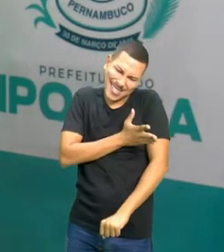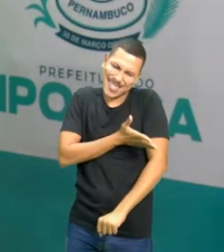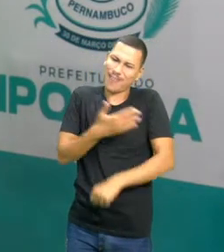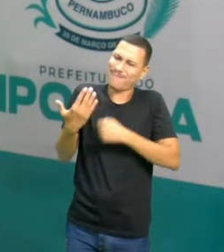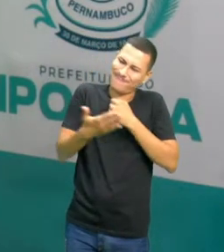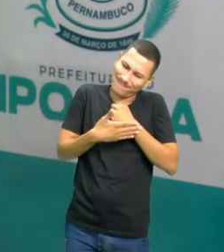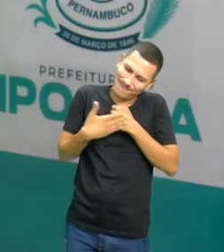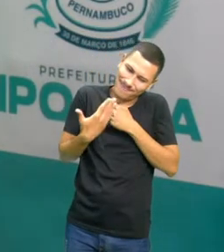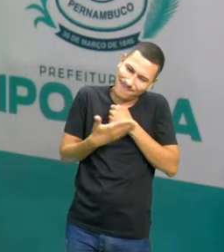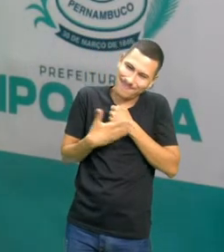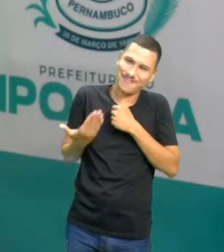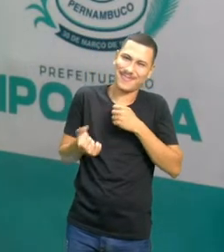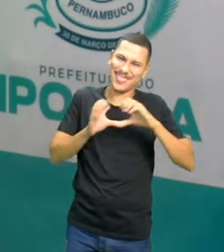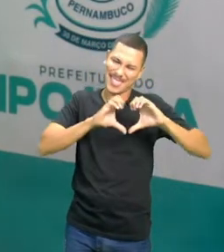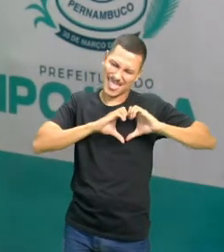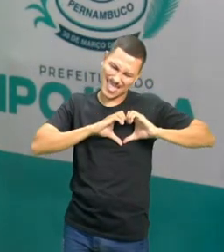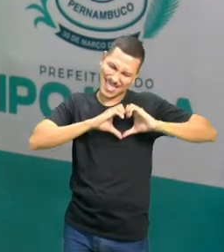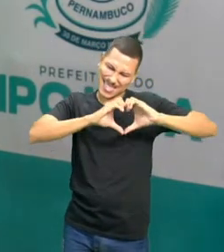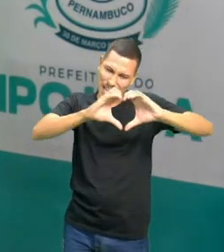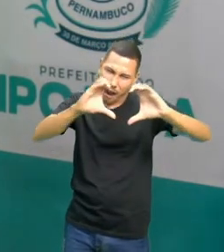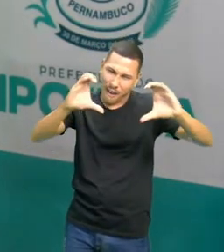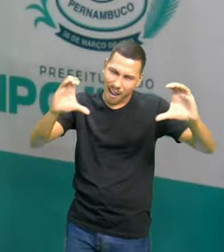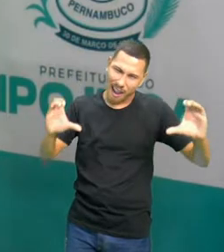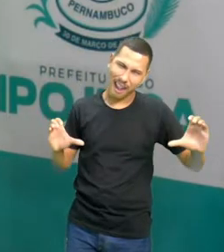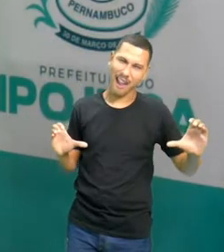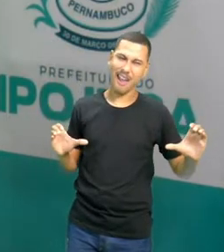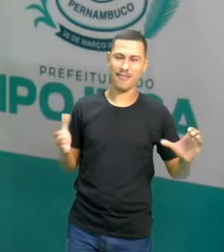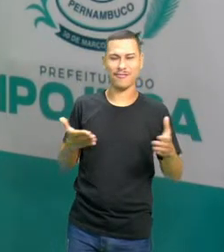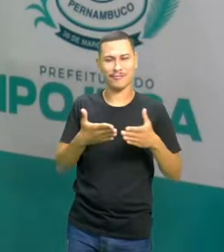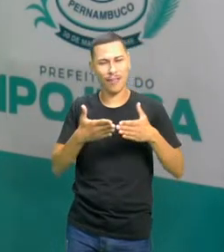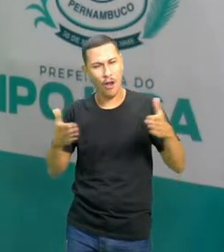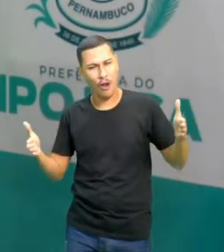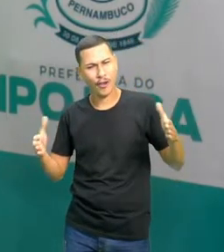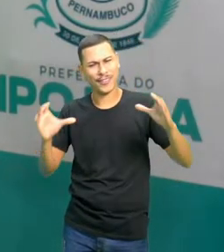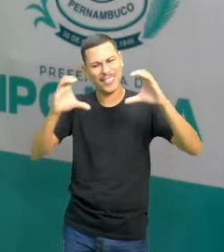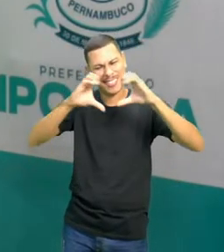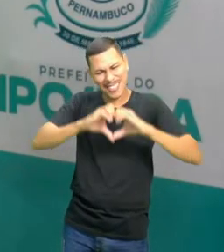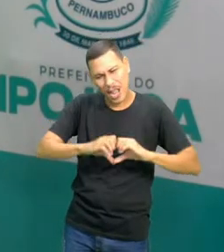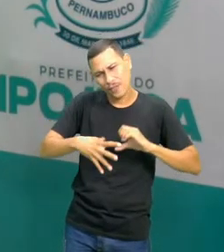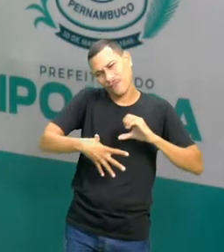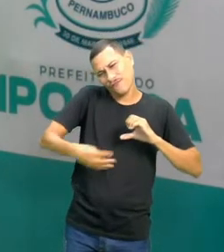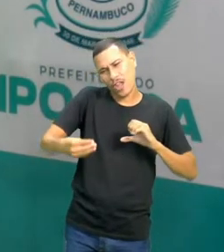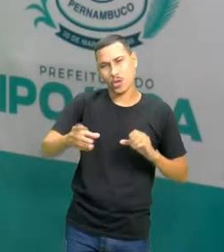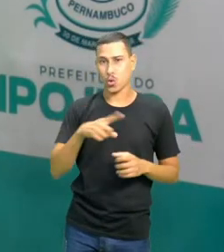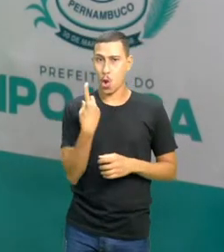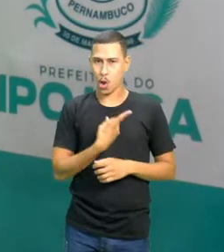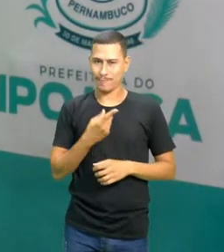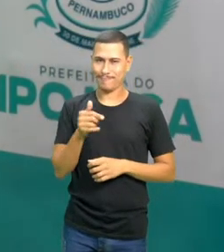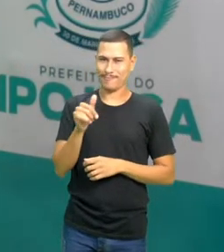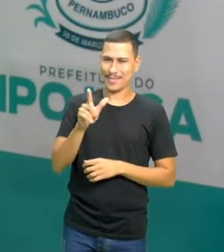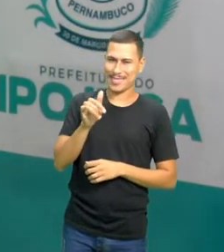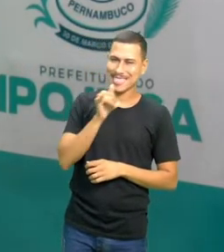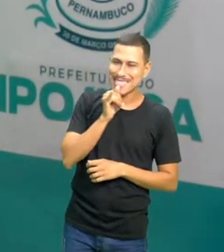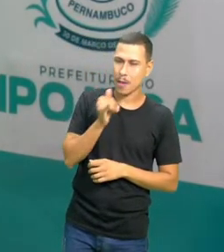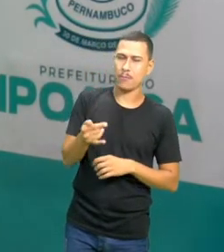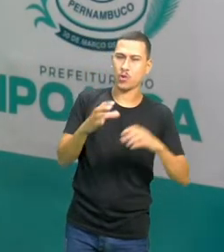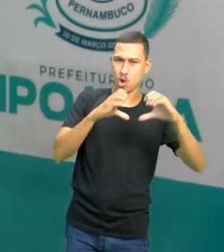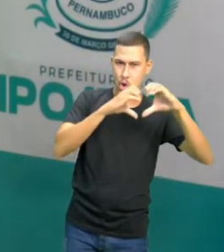nosso, coração grande, corações pequenos, que são os seus filhos. Sendo assim, nós temos o coração